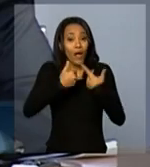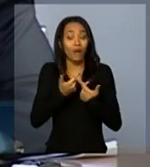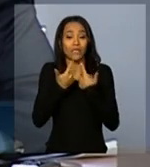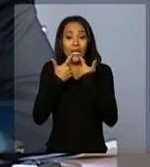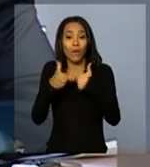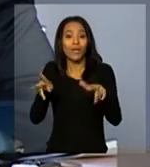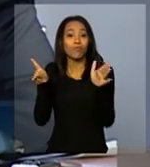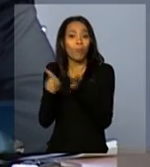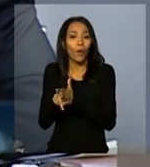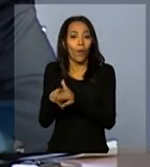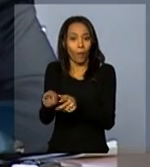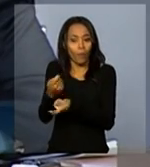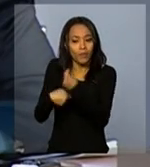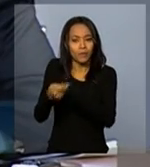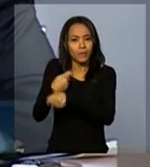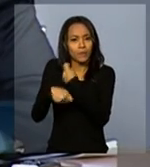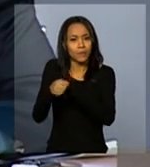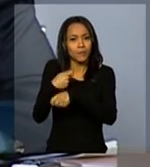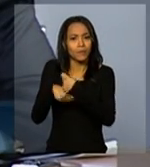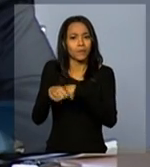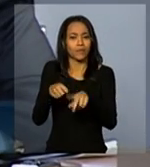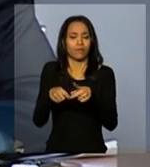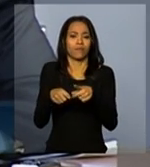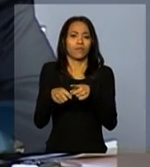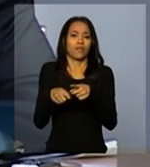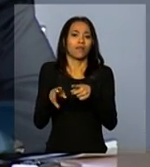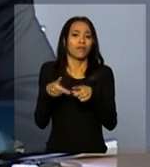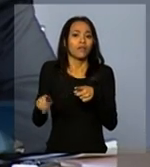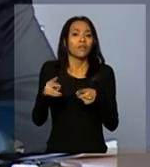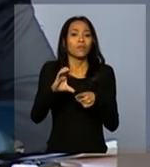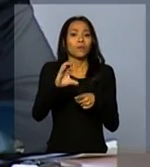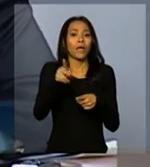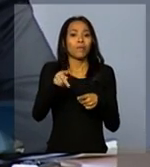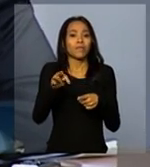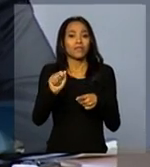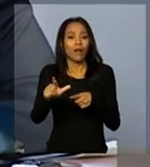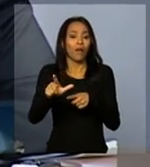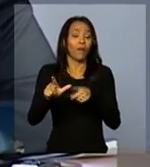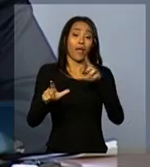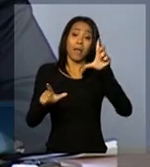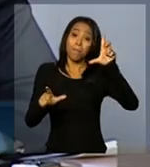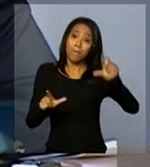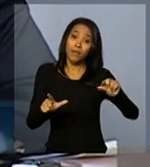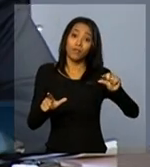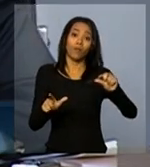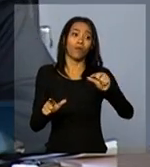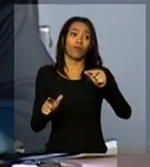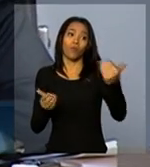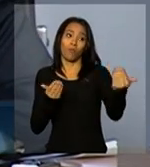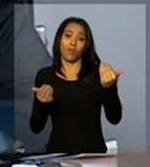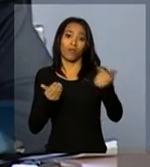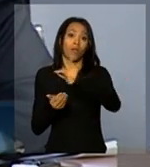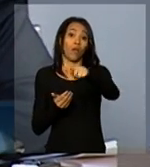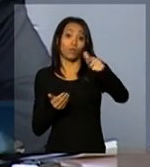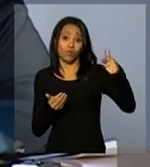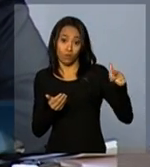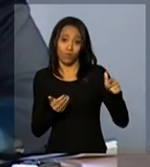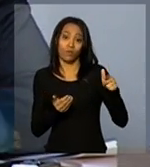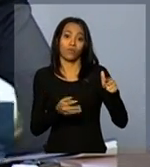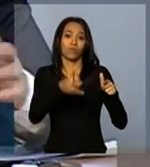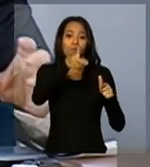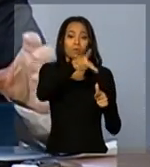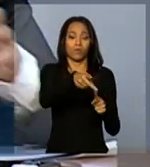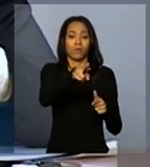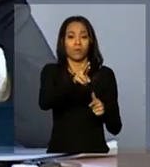o deflator implícito da formação bruta de capital é menor do que os demais preços da economia. Está certo?